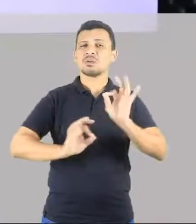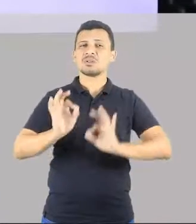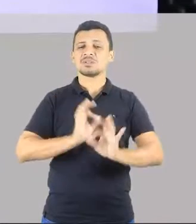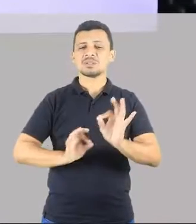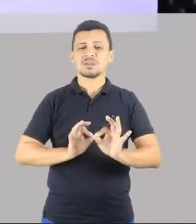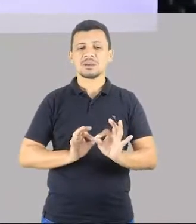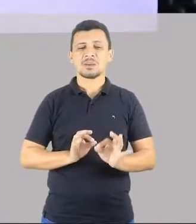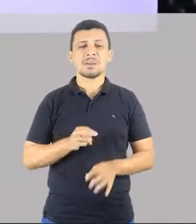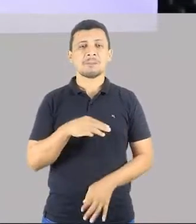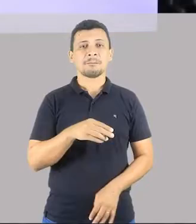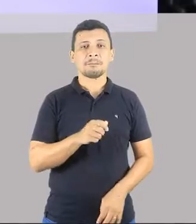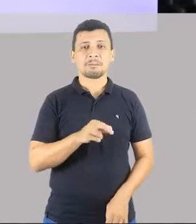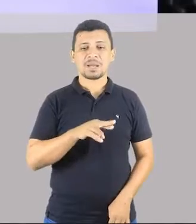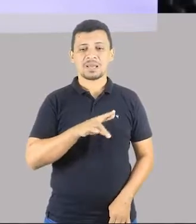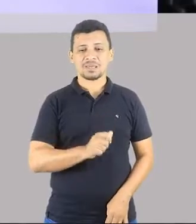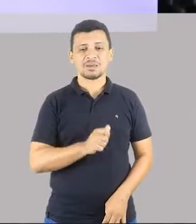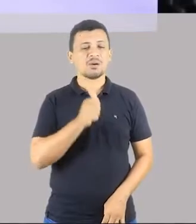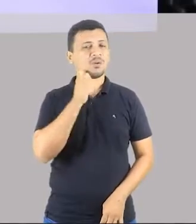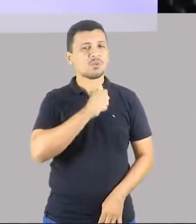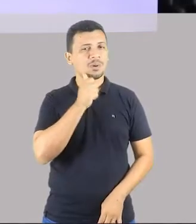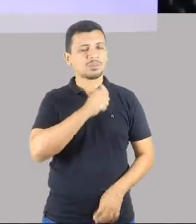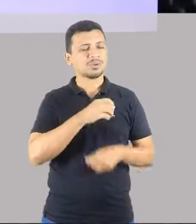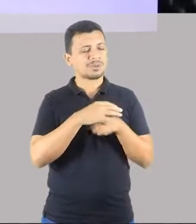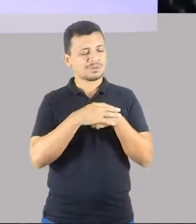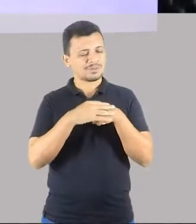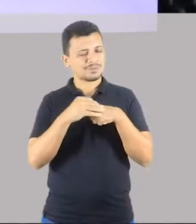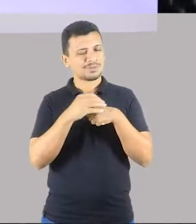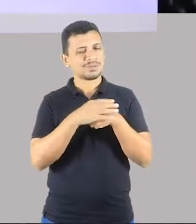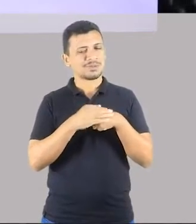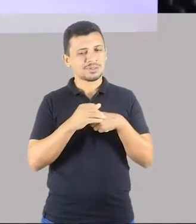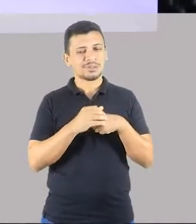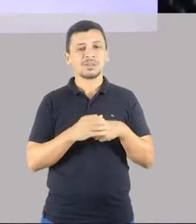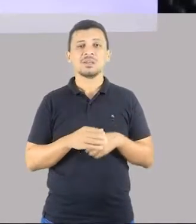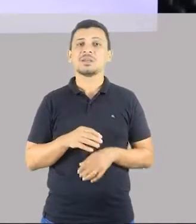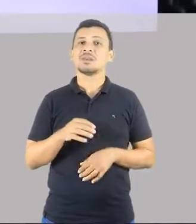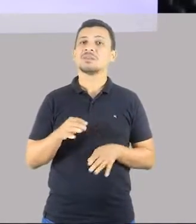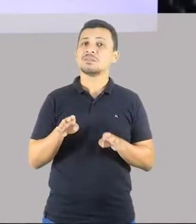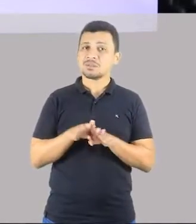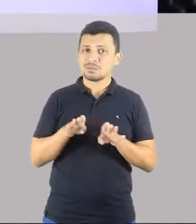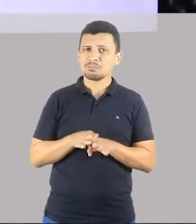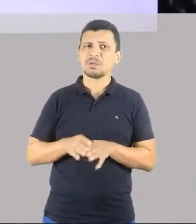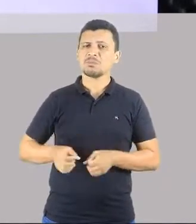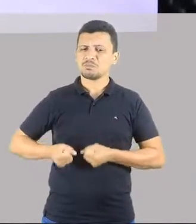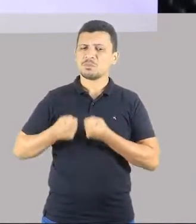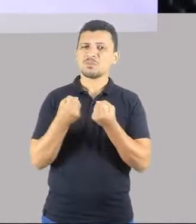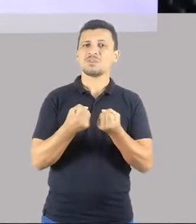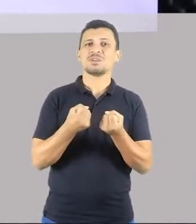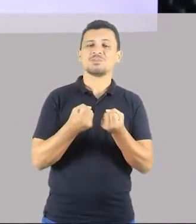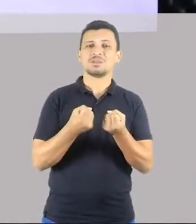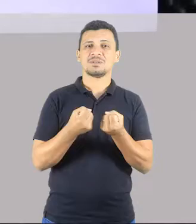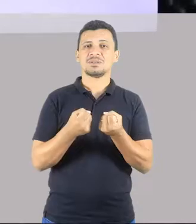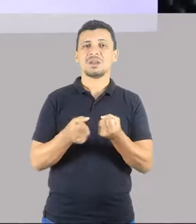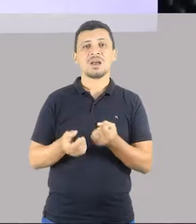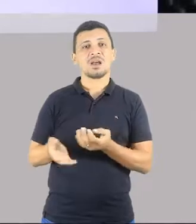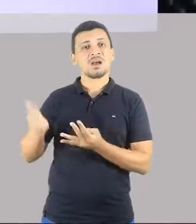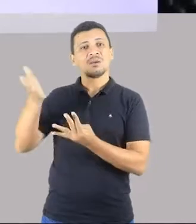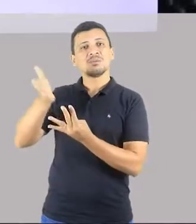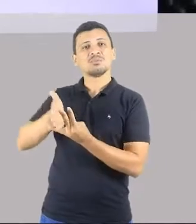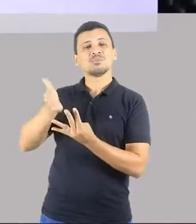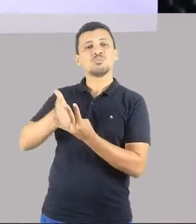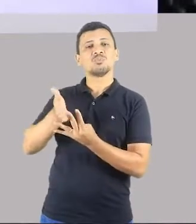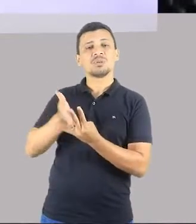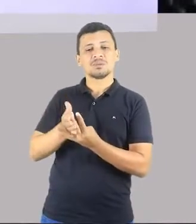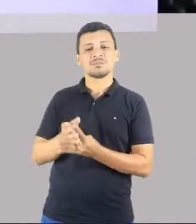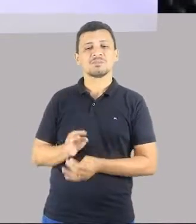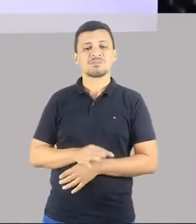firme, certo? Essa estrutura, ao mesmo tempo, é uma estrutura que está no meio da enumeração que ele